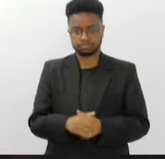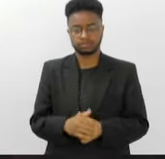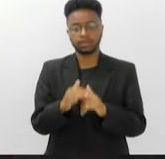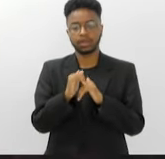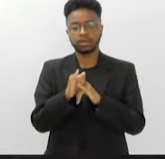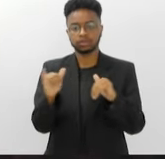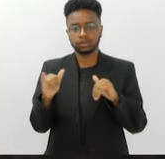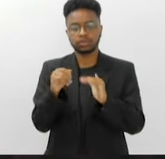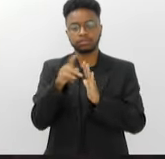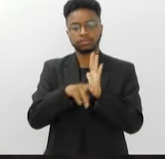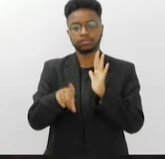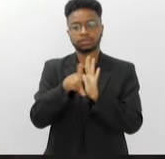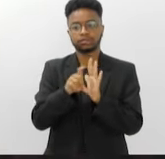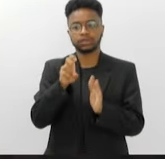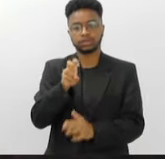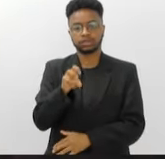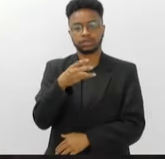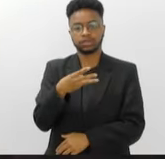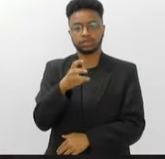Anuncio o projeto de lei número